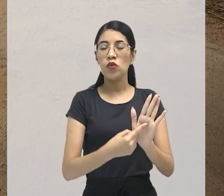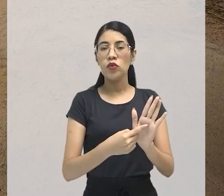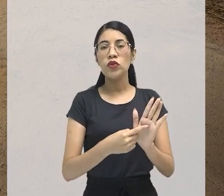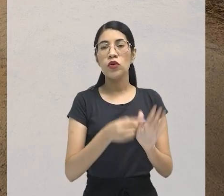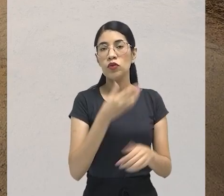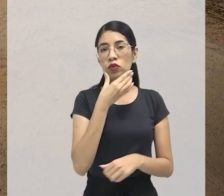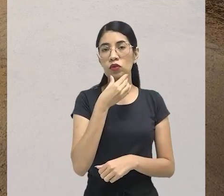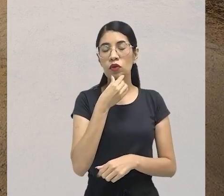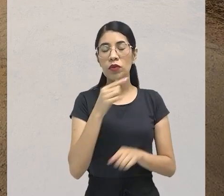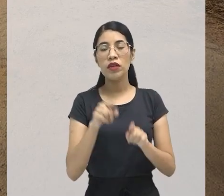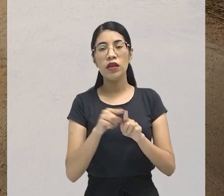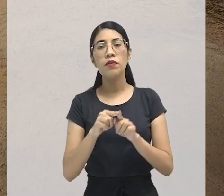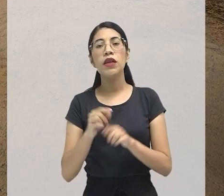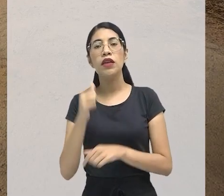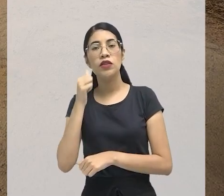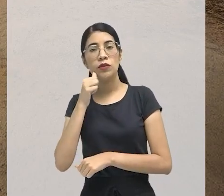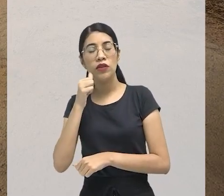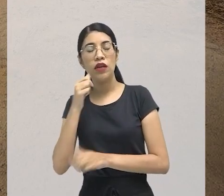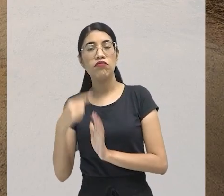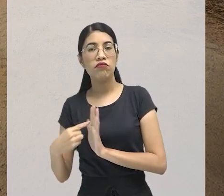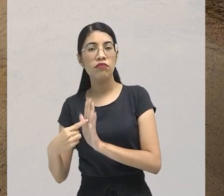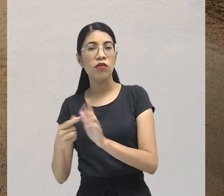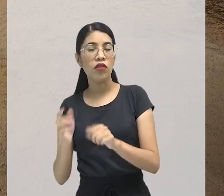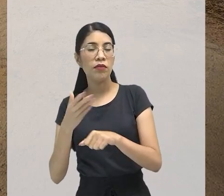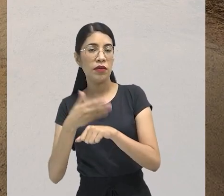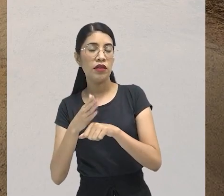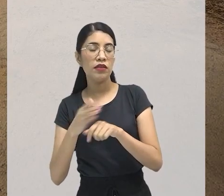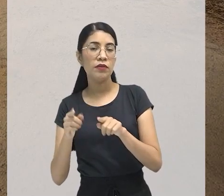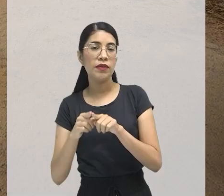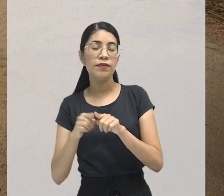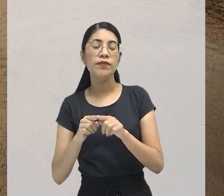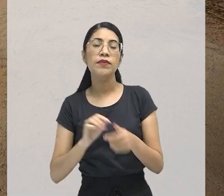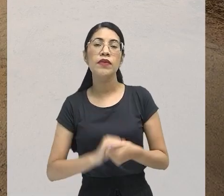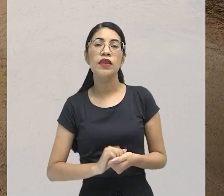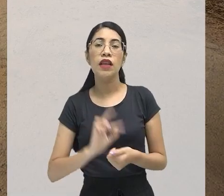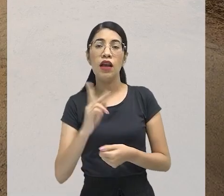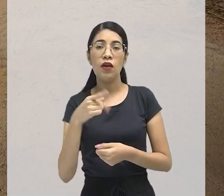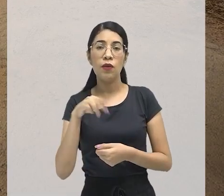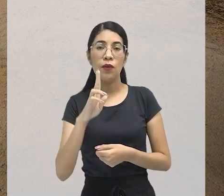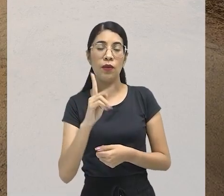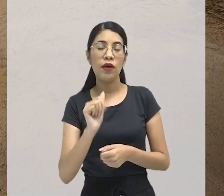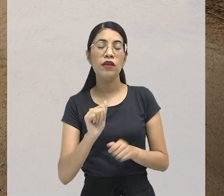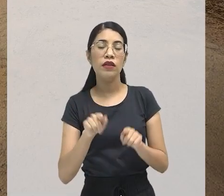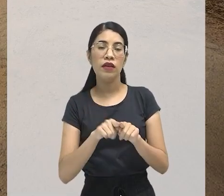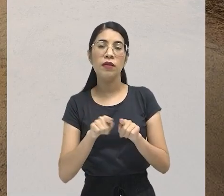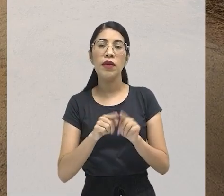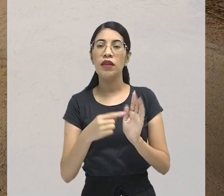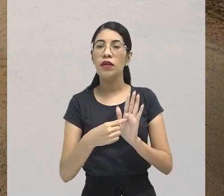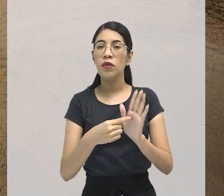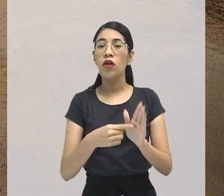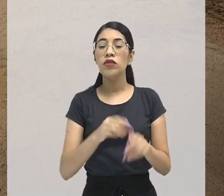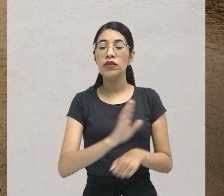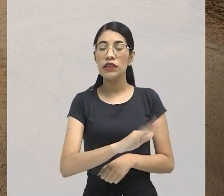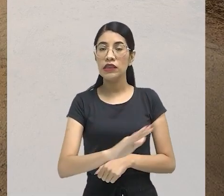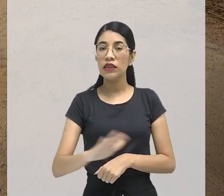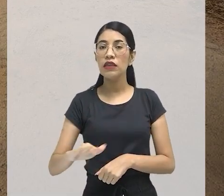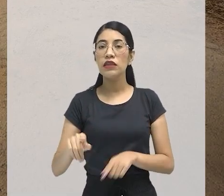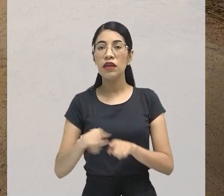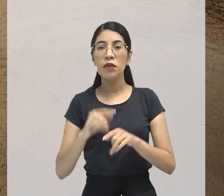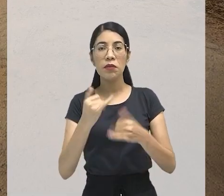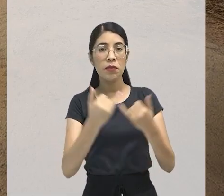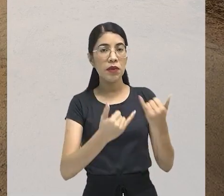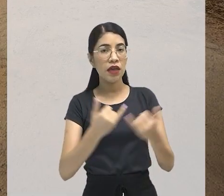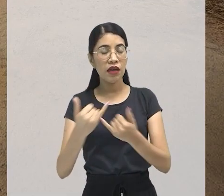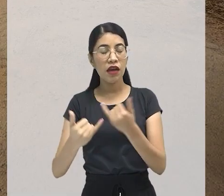dos rapazes e das mulheres. E tem na Uka-Uka também momentos que acontecem algumas demonstrações até com as crianças mesmo,